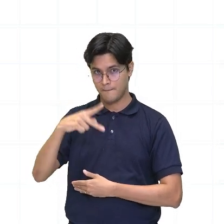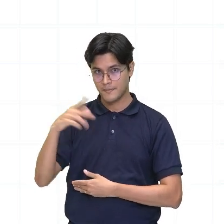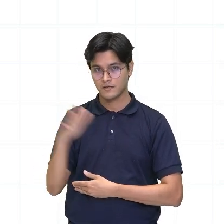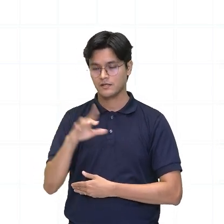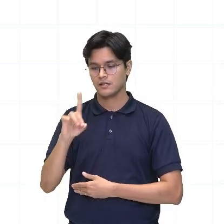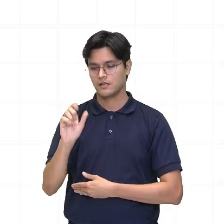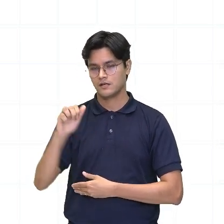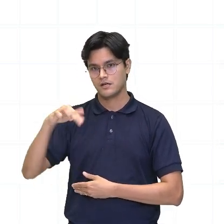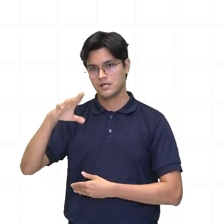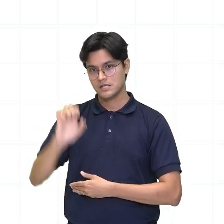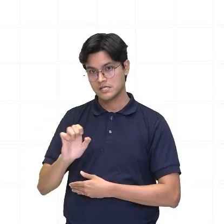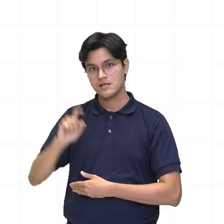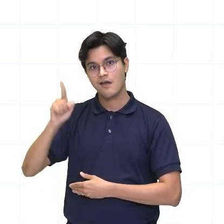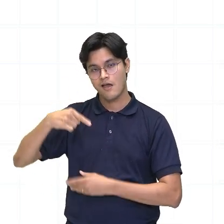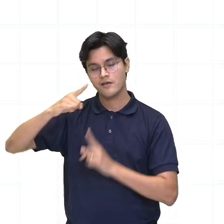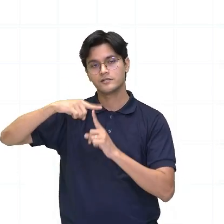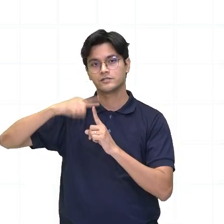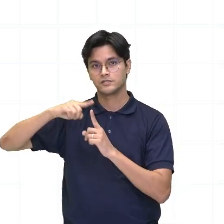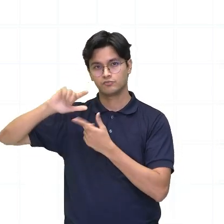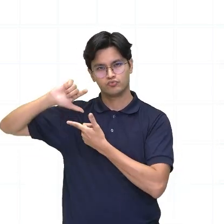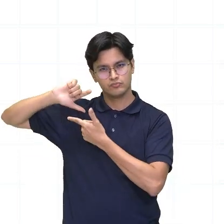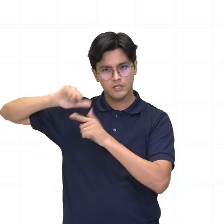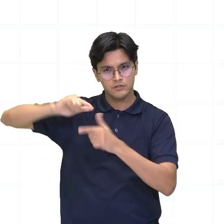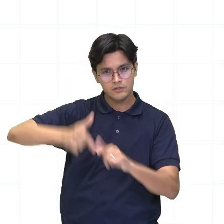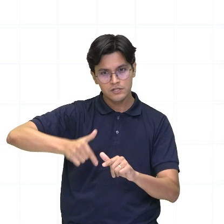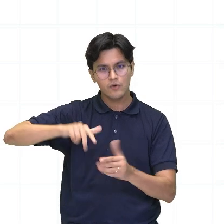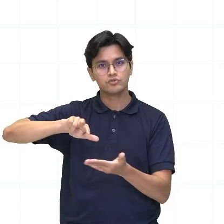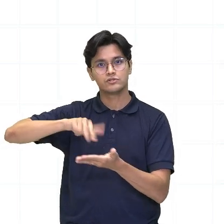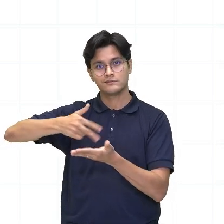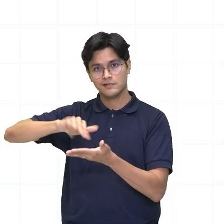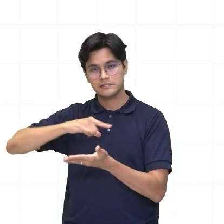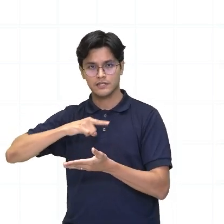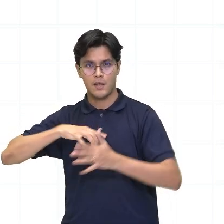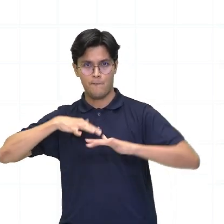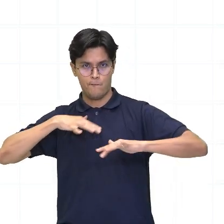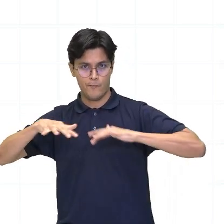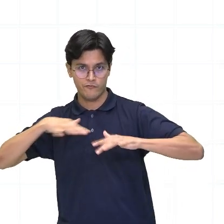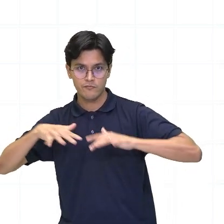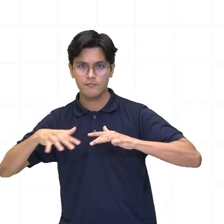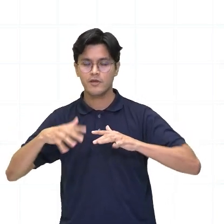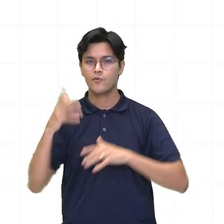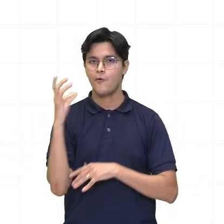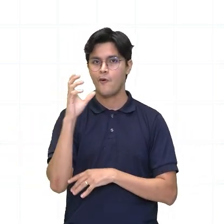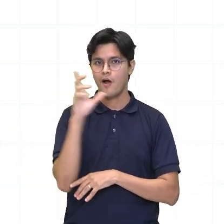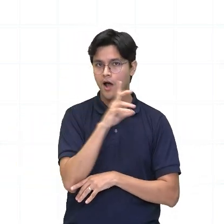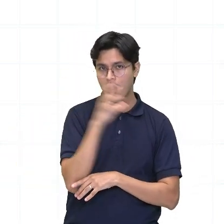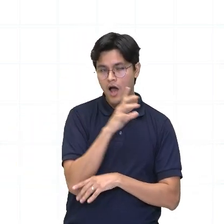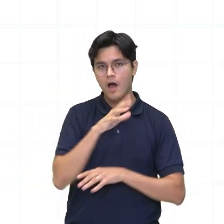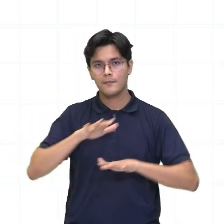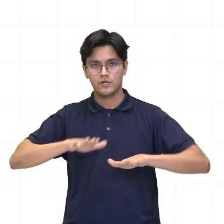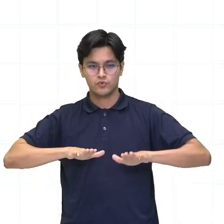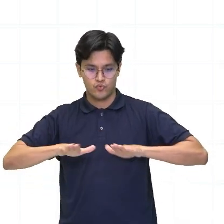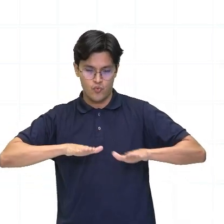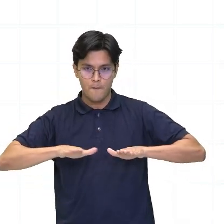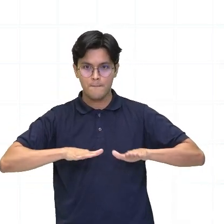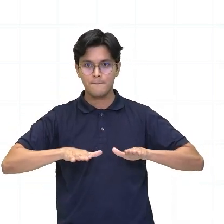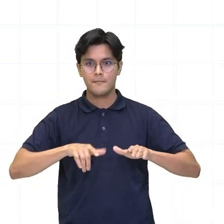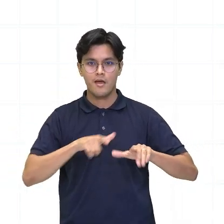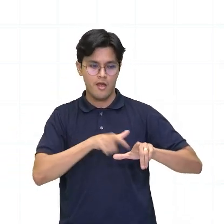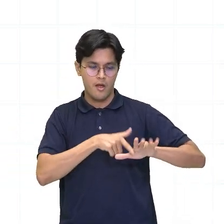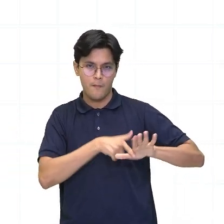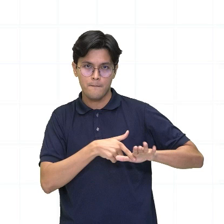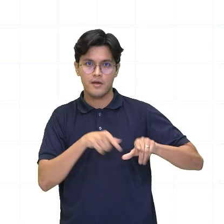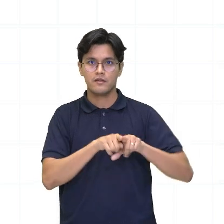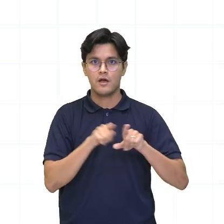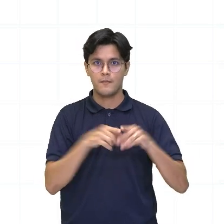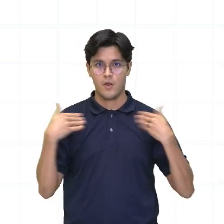forma tradicional de dança que enfatiza movimentos rápidos dos pés, postura ereta e o